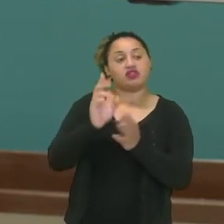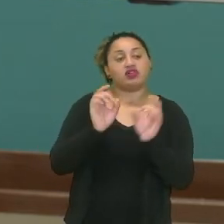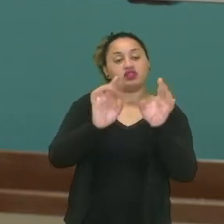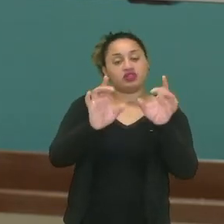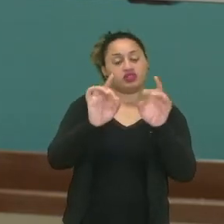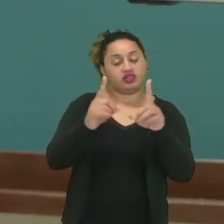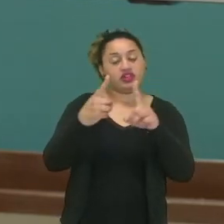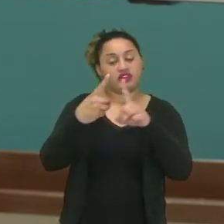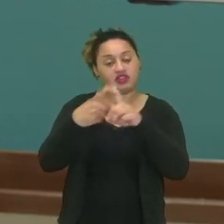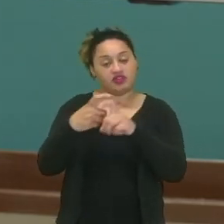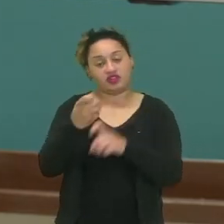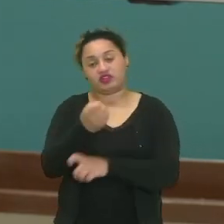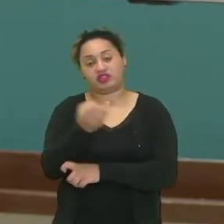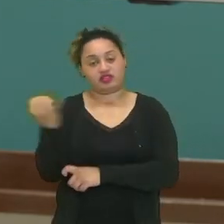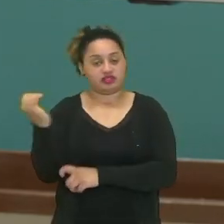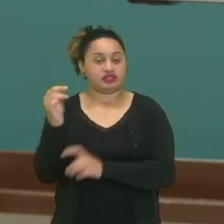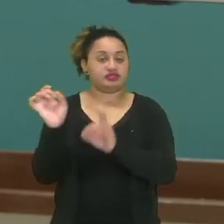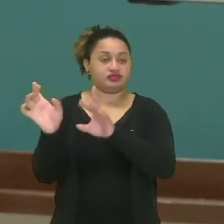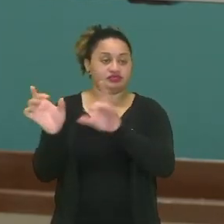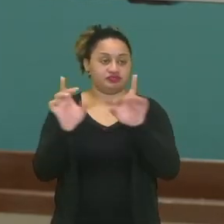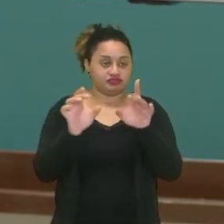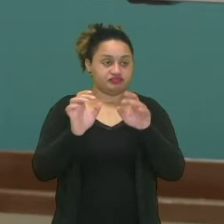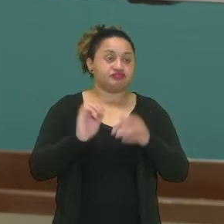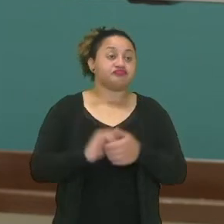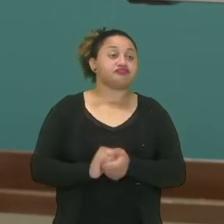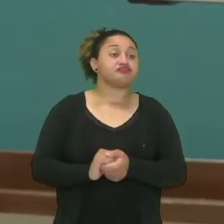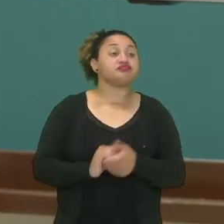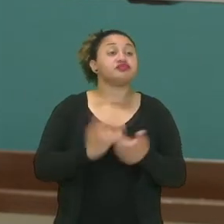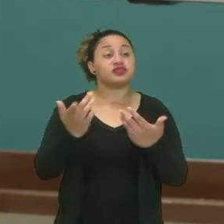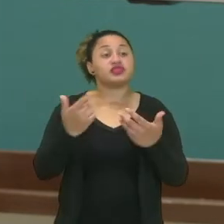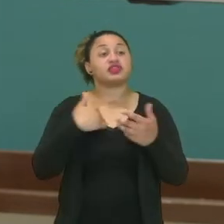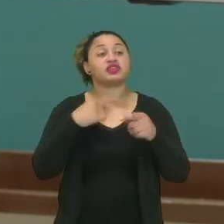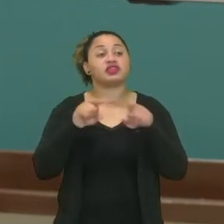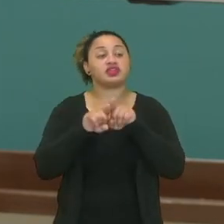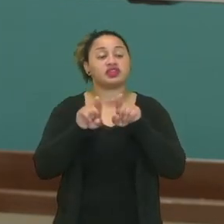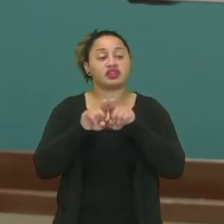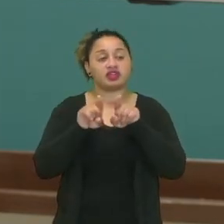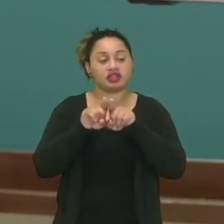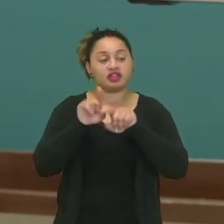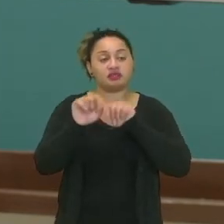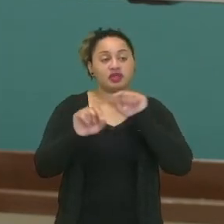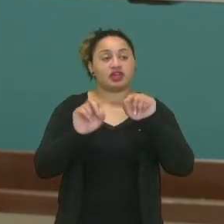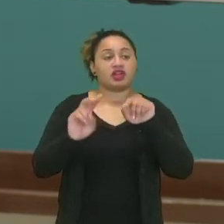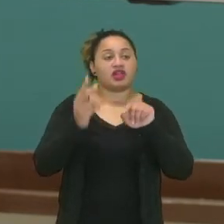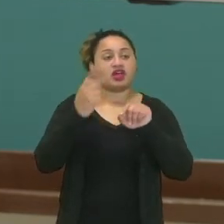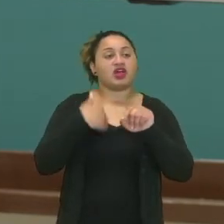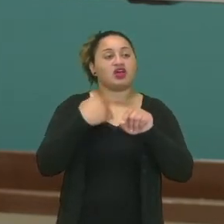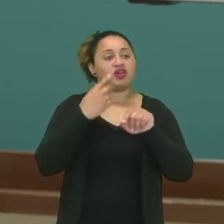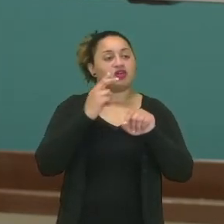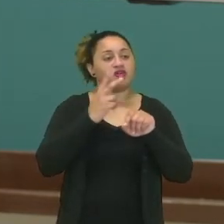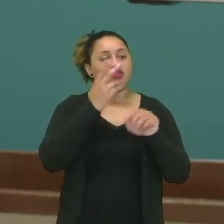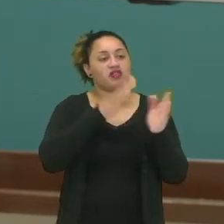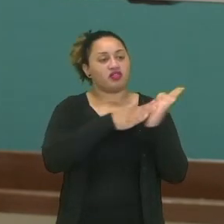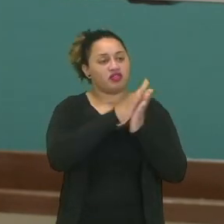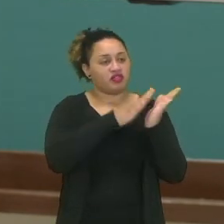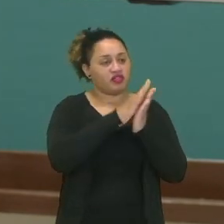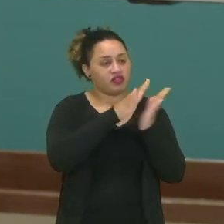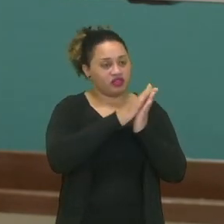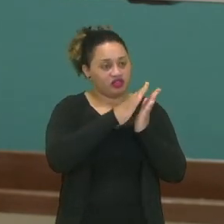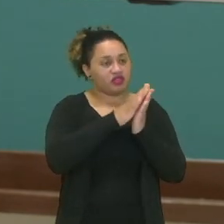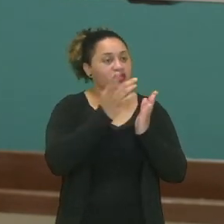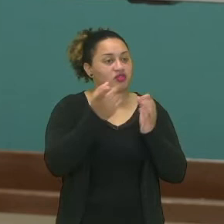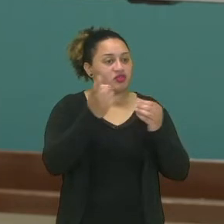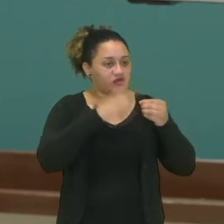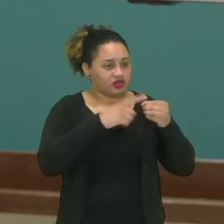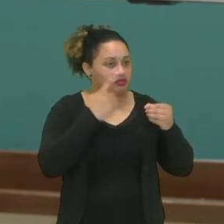venda vezes o X. E a função custo, vamos voltar aqui para a gente chegar lá e olhar o que